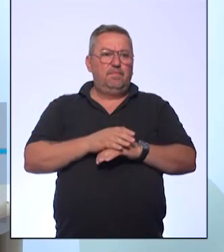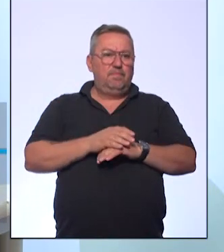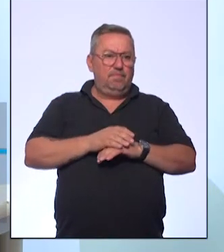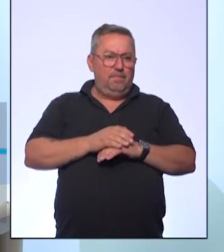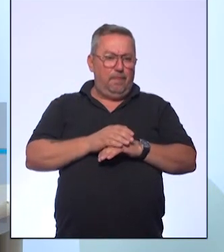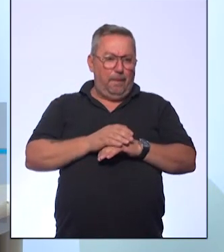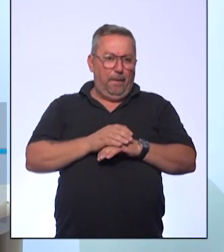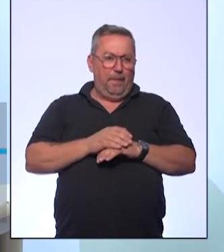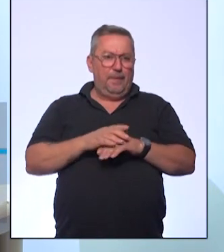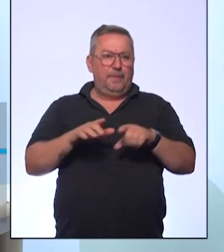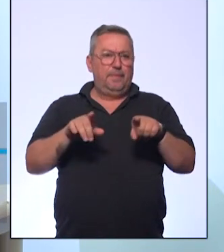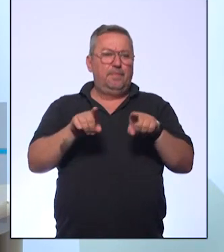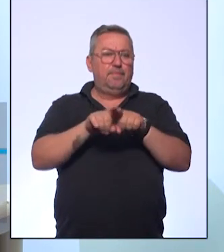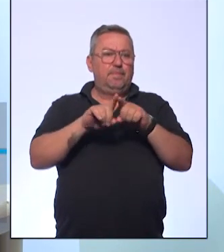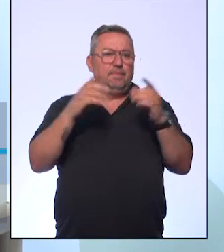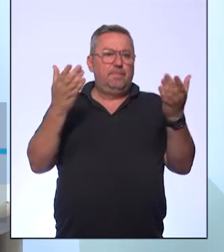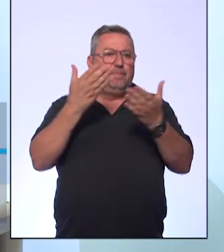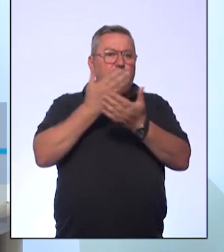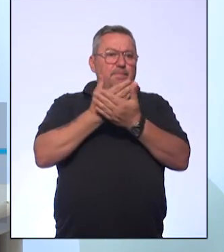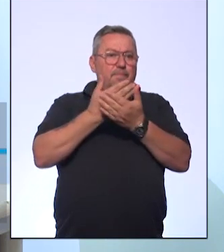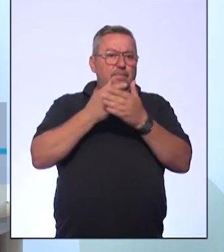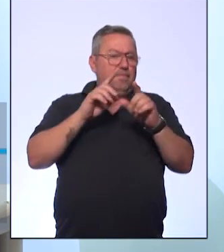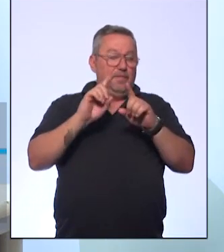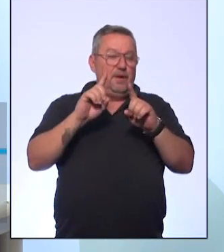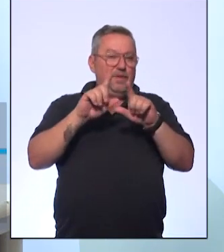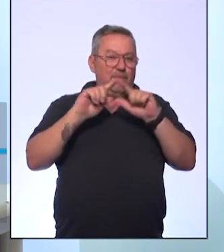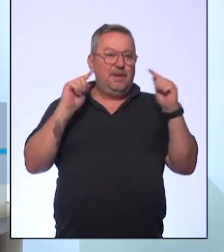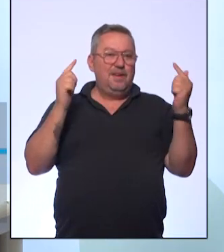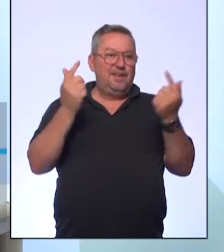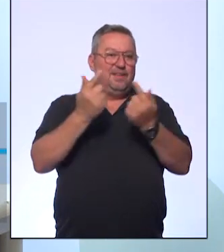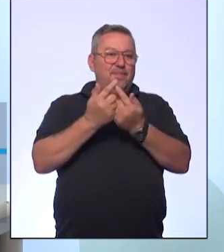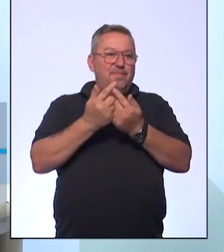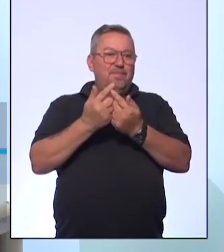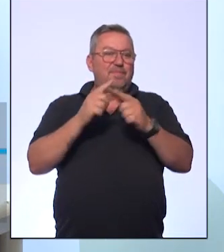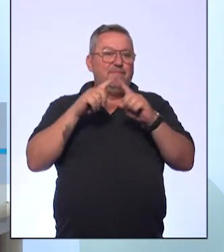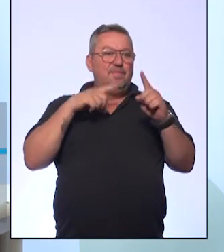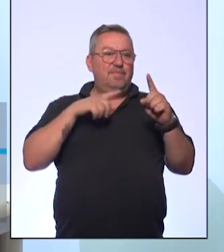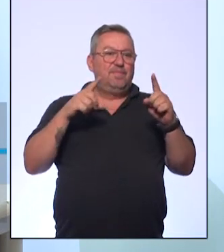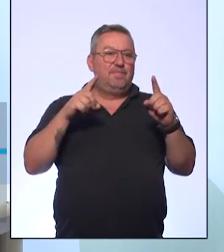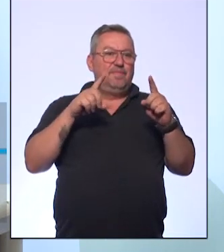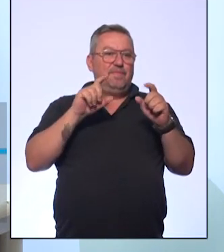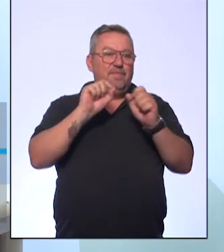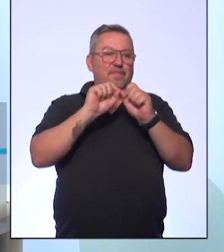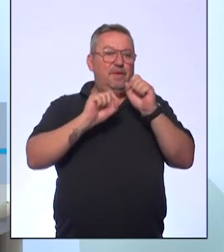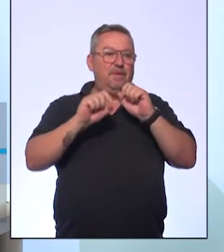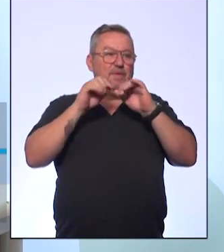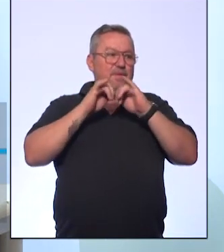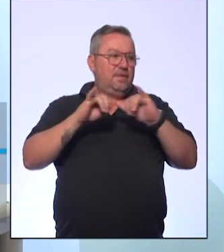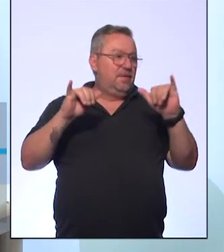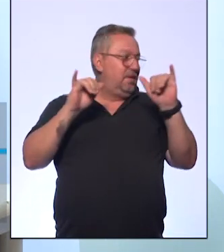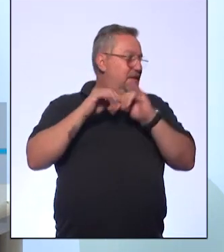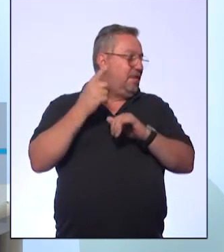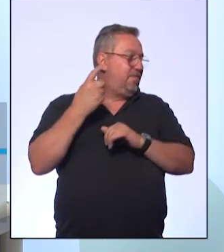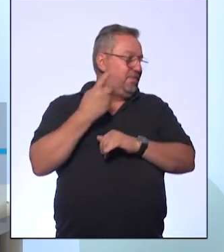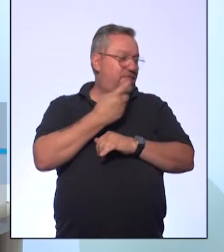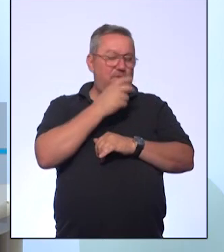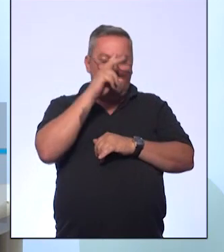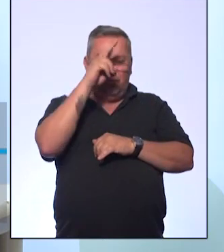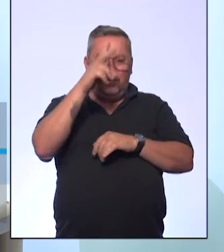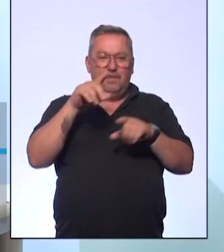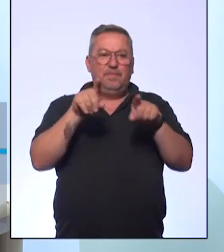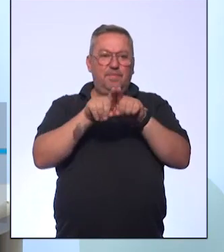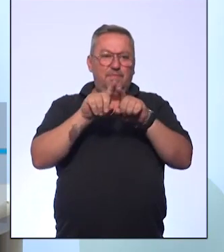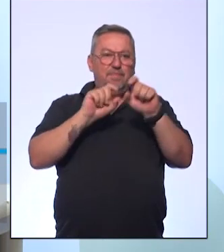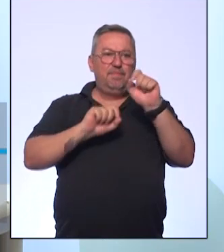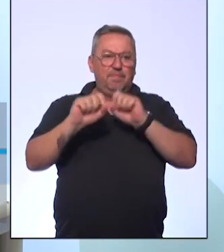E aqui agora, na aula de Geografia, a gente também está abrindo espaço para a divulgação de iniciativas. O que nós trouxemos